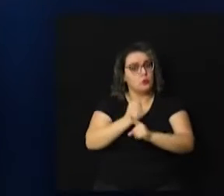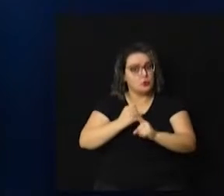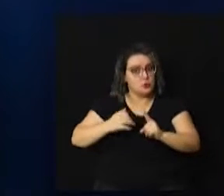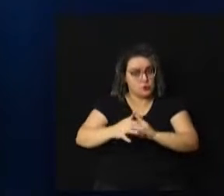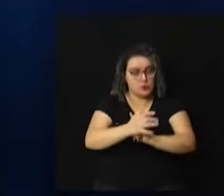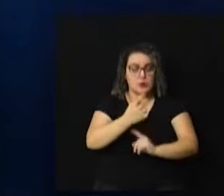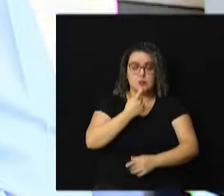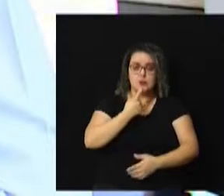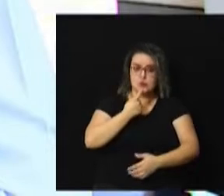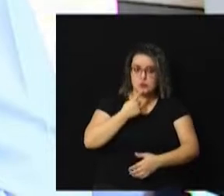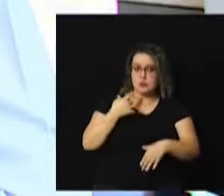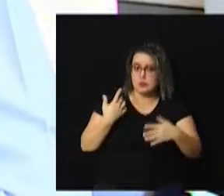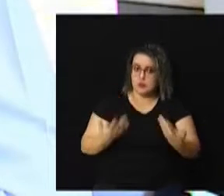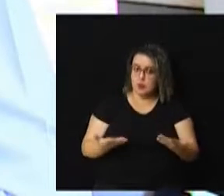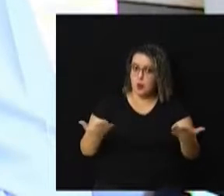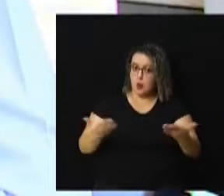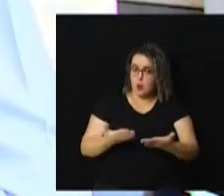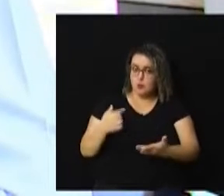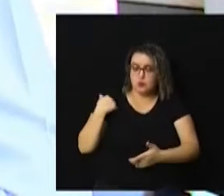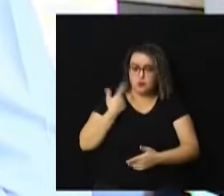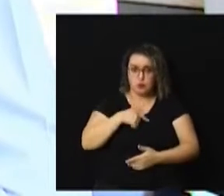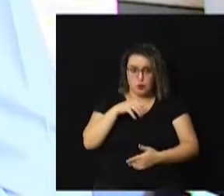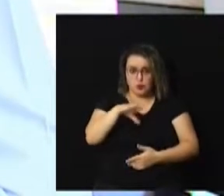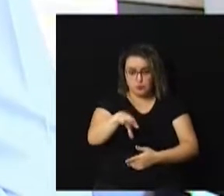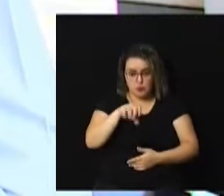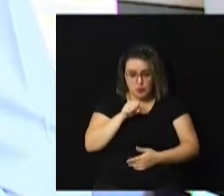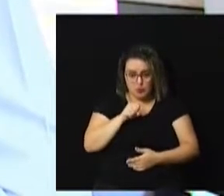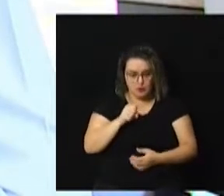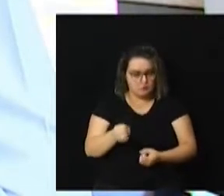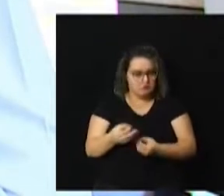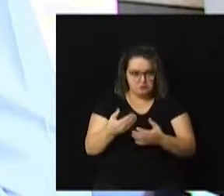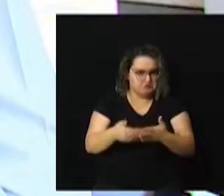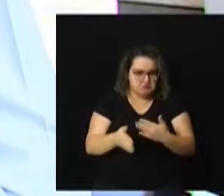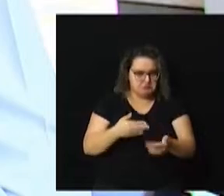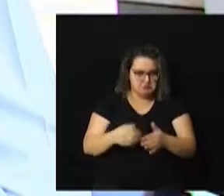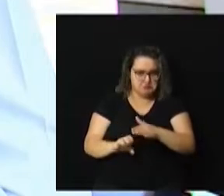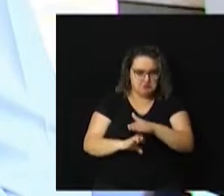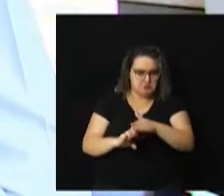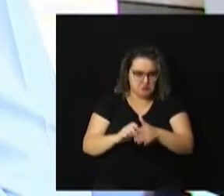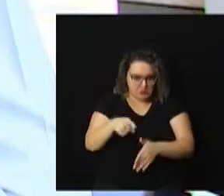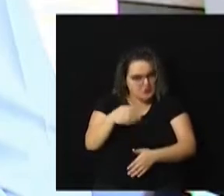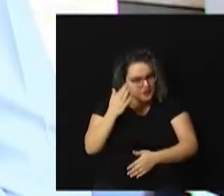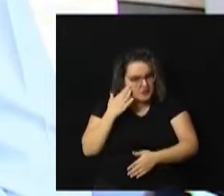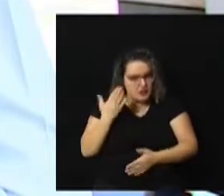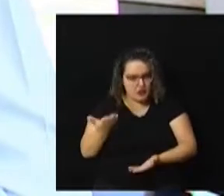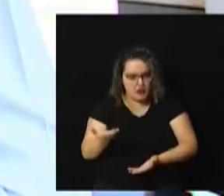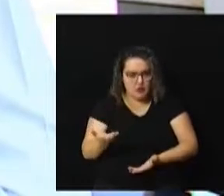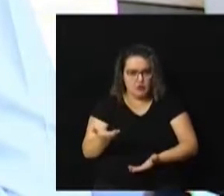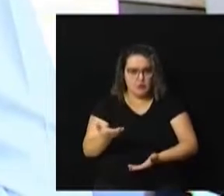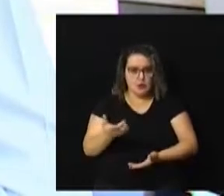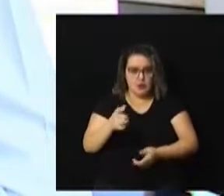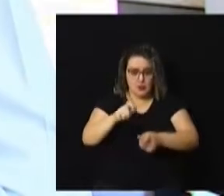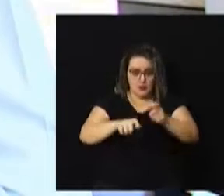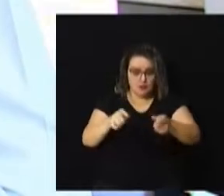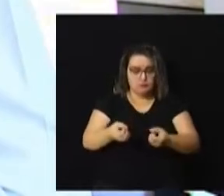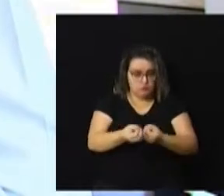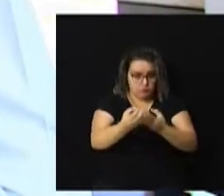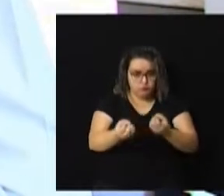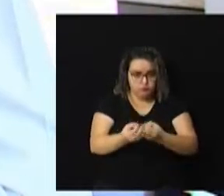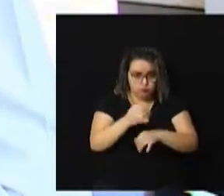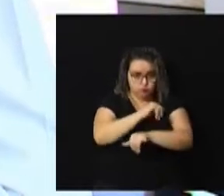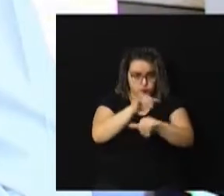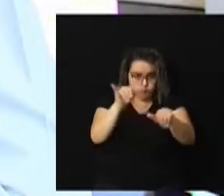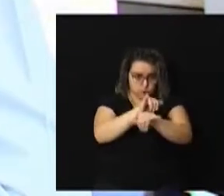sociedade campineira. Hoje a gente pega os dados da gente aqui, qualquer empresa Você sabe disso. As pessoas passam os